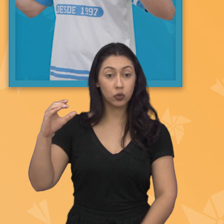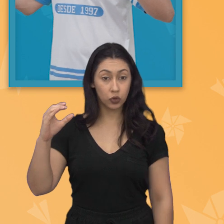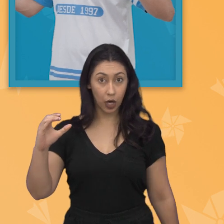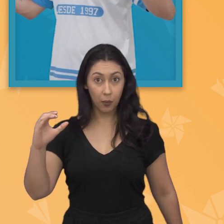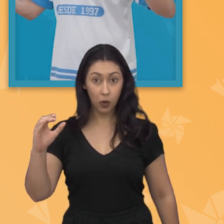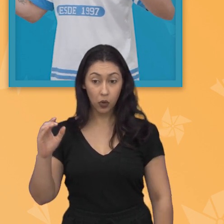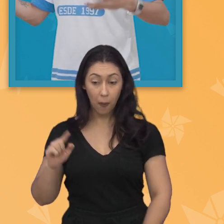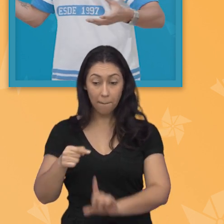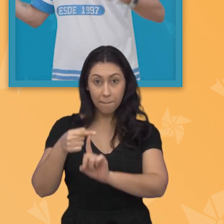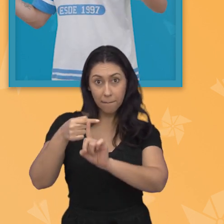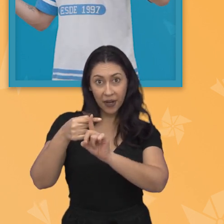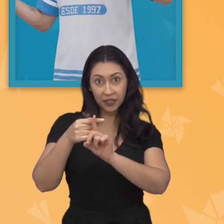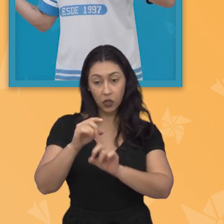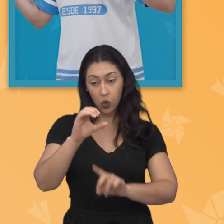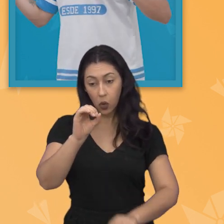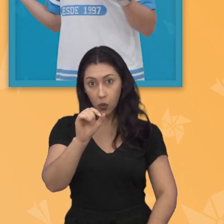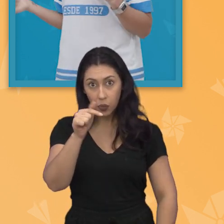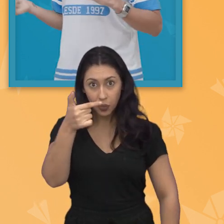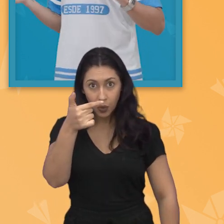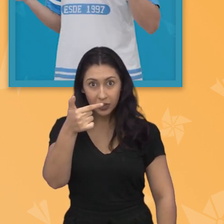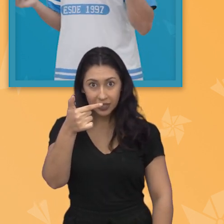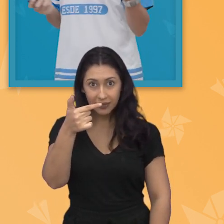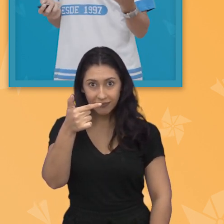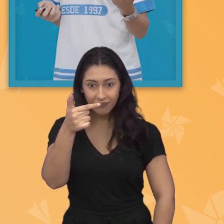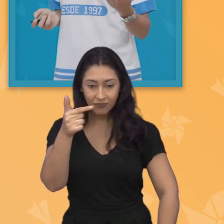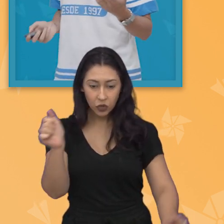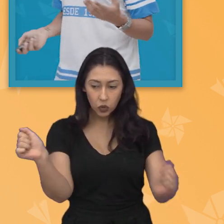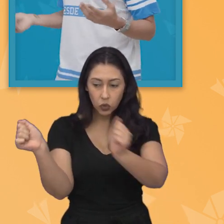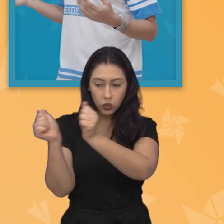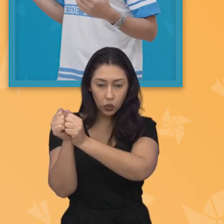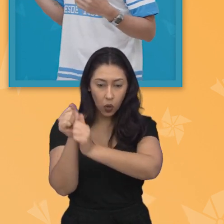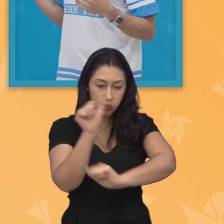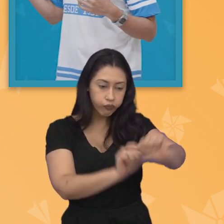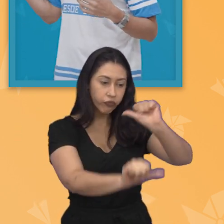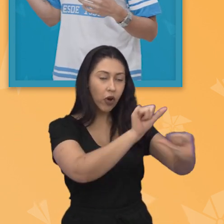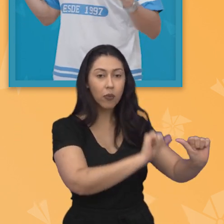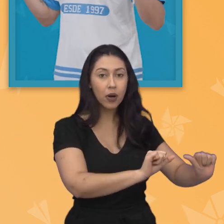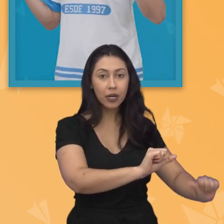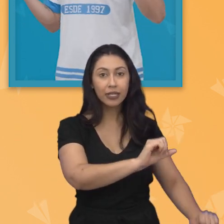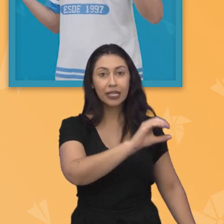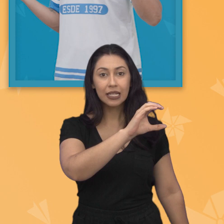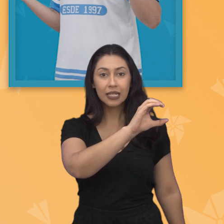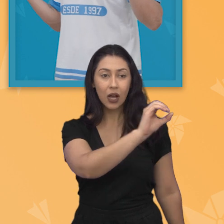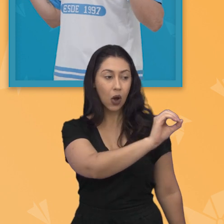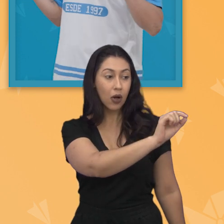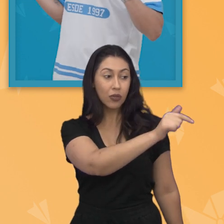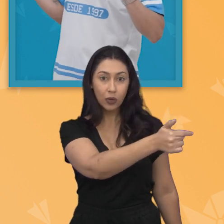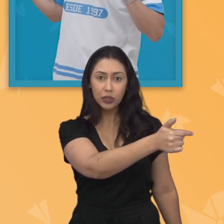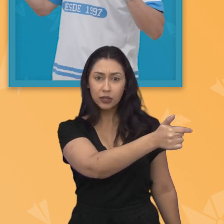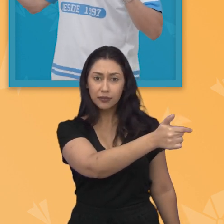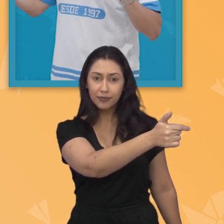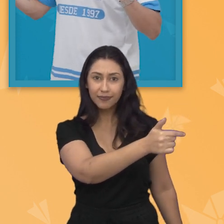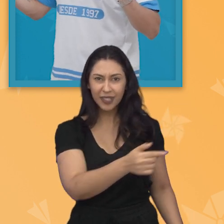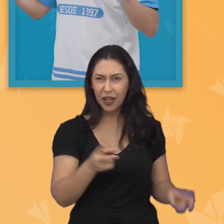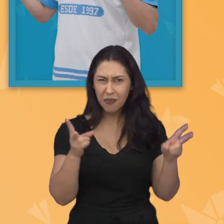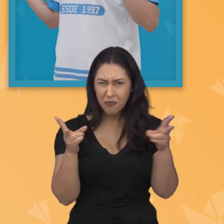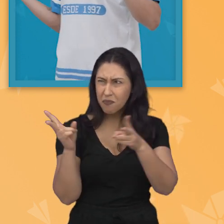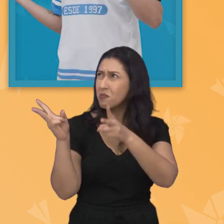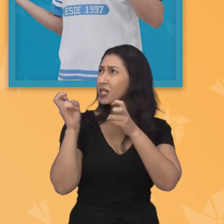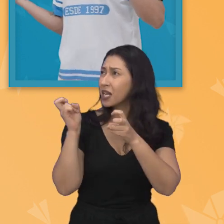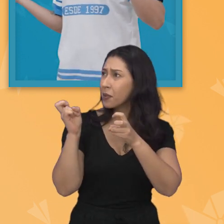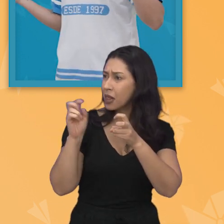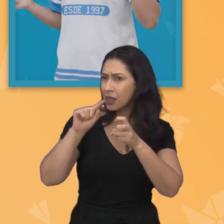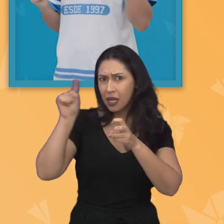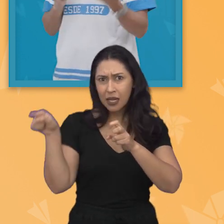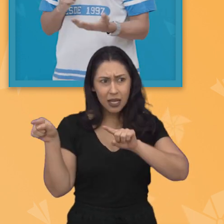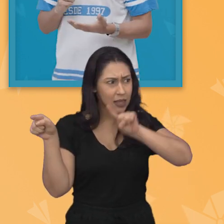de oxigênio para formar o quê? O nosso produto, que é o CO2, tudo bem? Aí vocês podem ver pela cor das bolinhas, né, o que vai ter de um lado vai ter